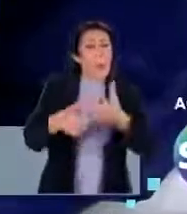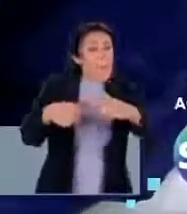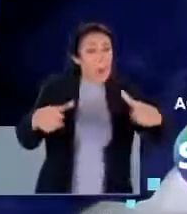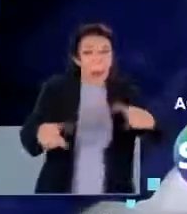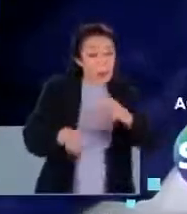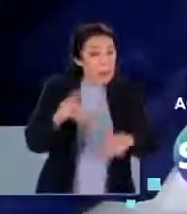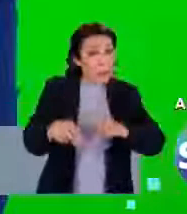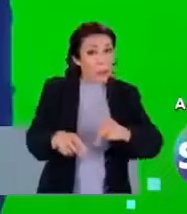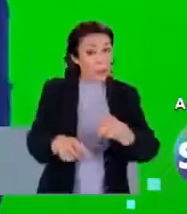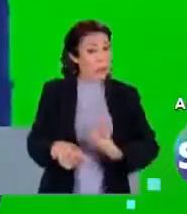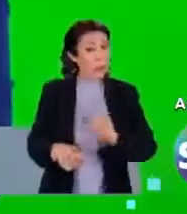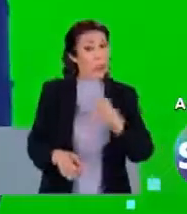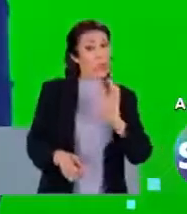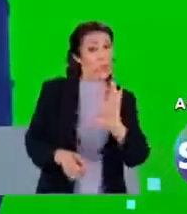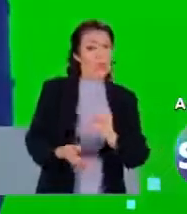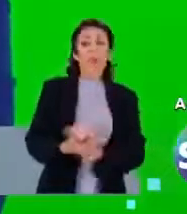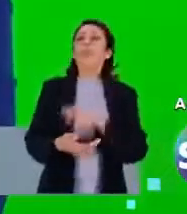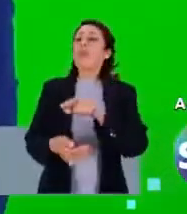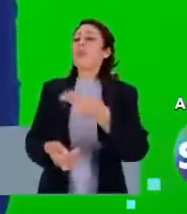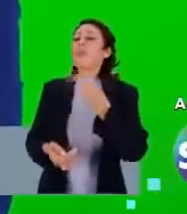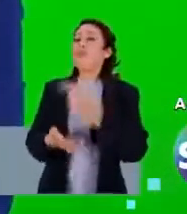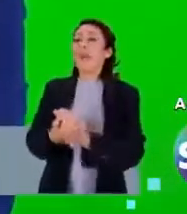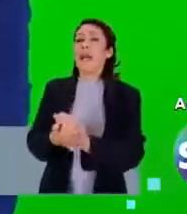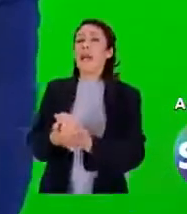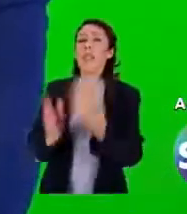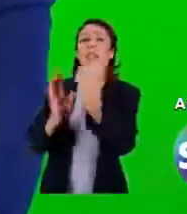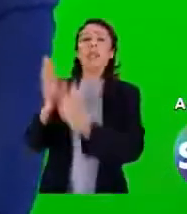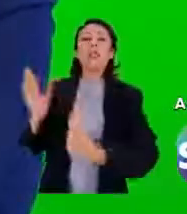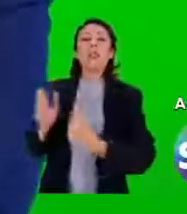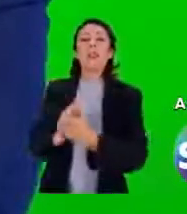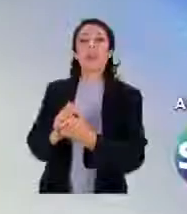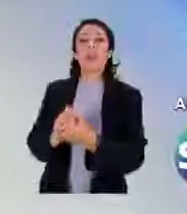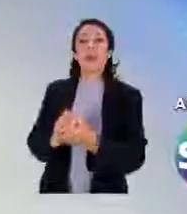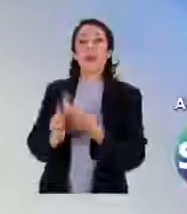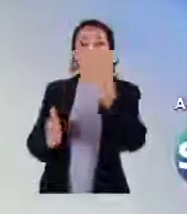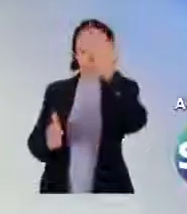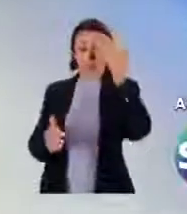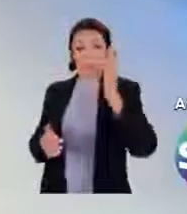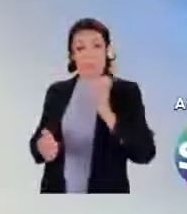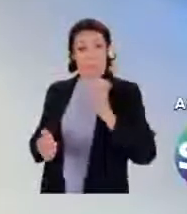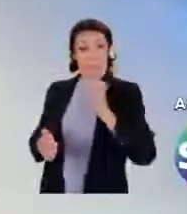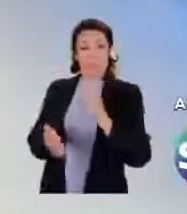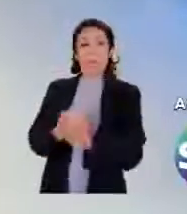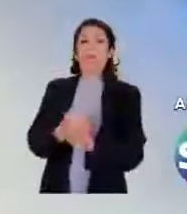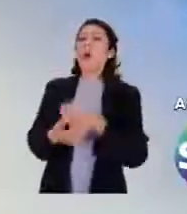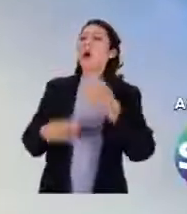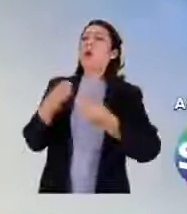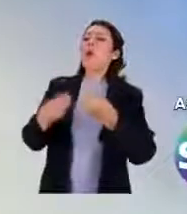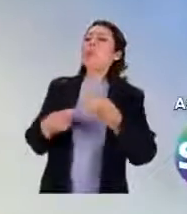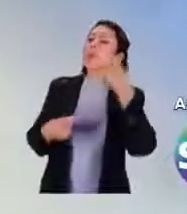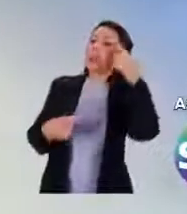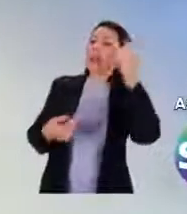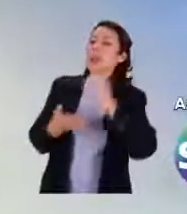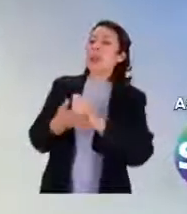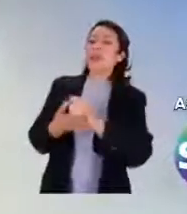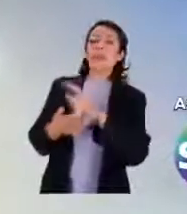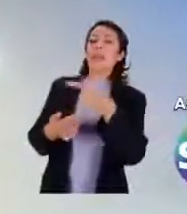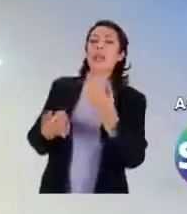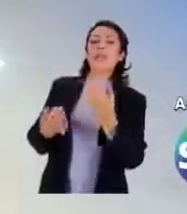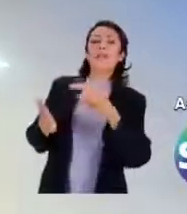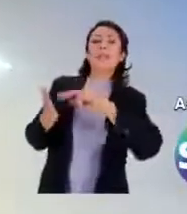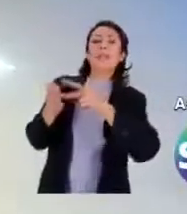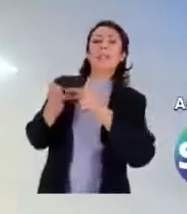se você fala muito de taxar grandes fortunas como se isso quando você poupou isso você não afasta os